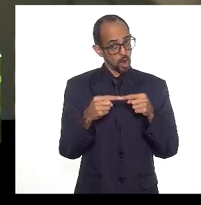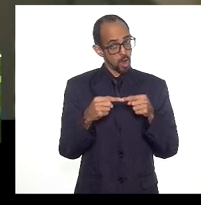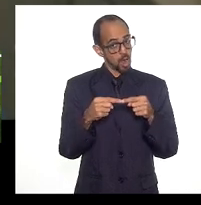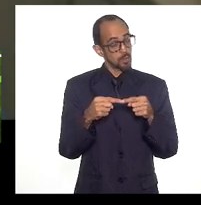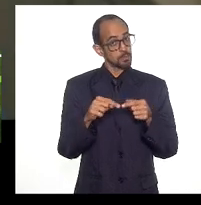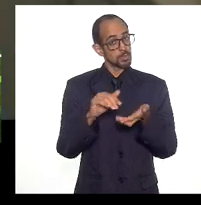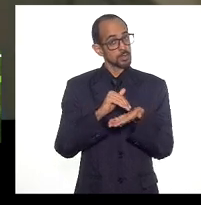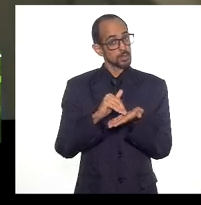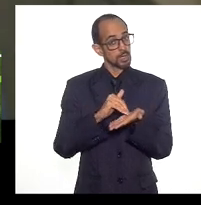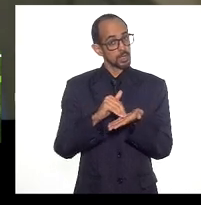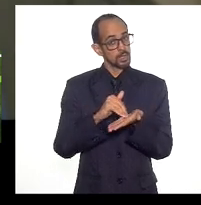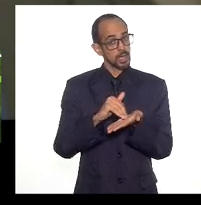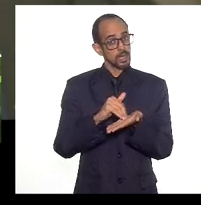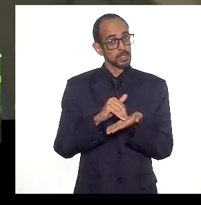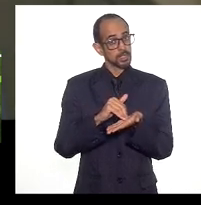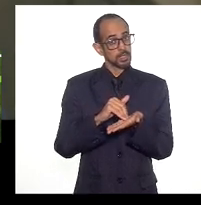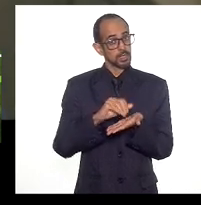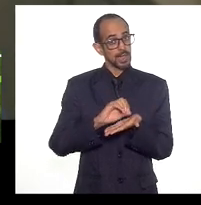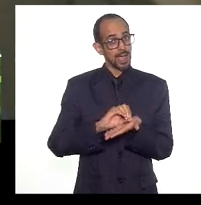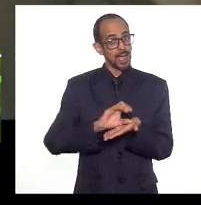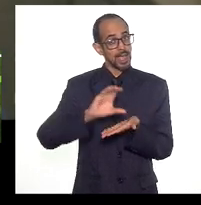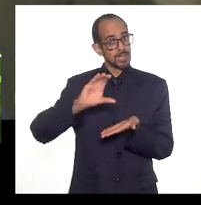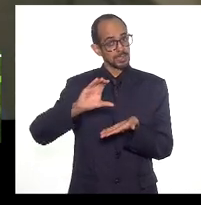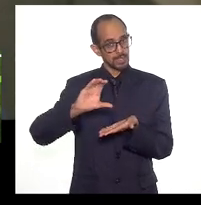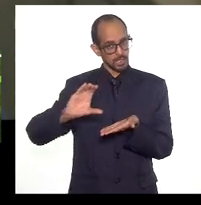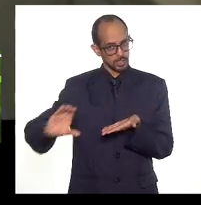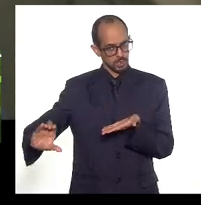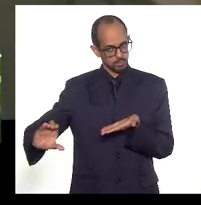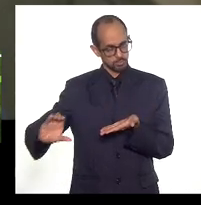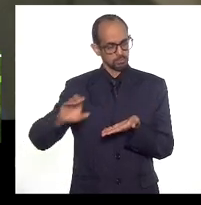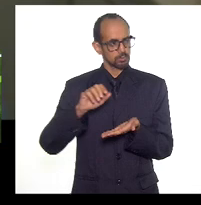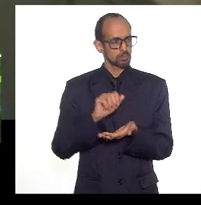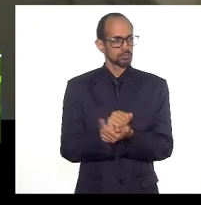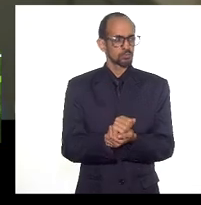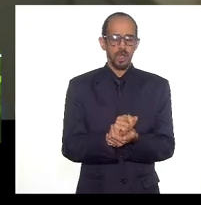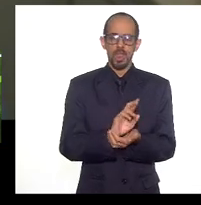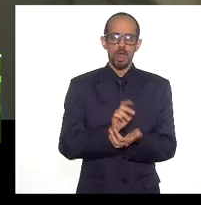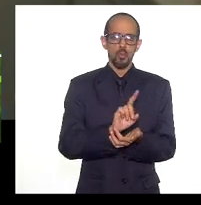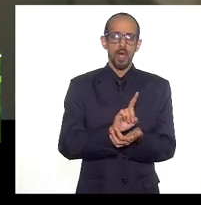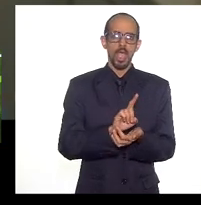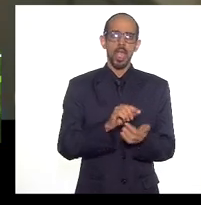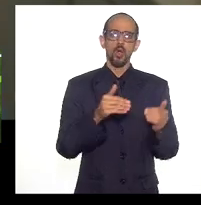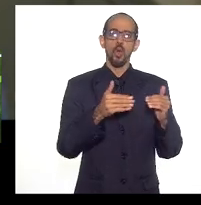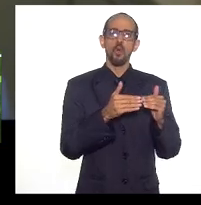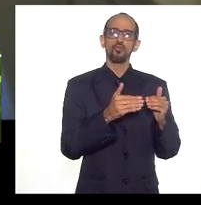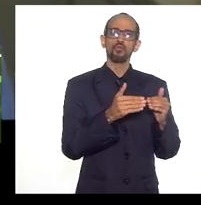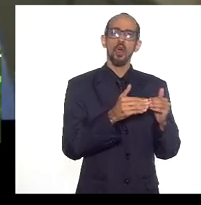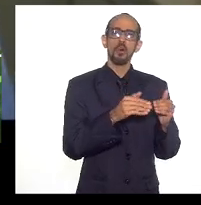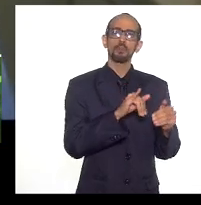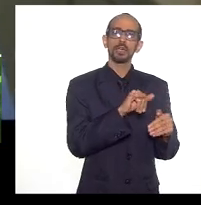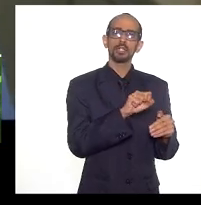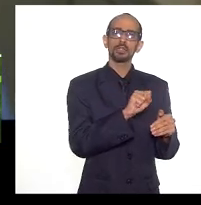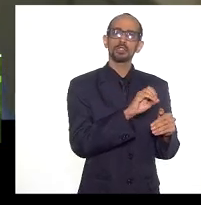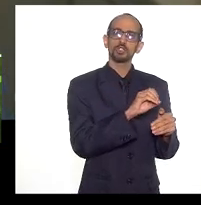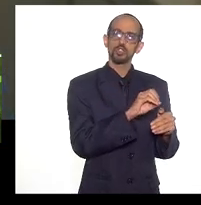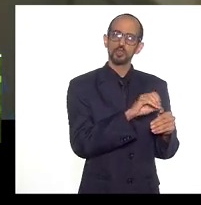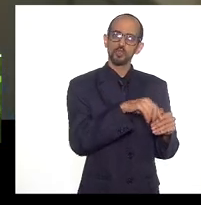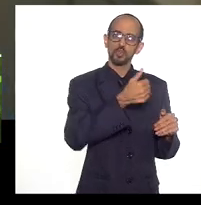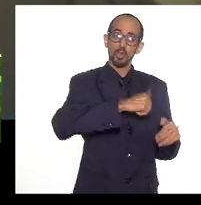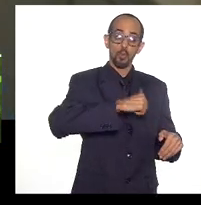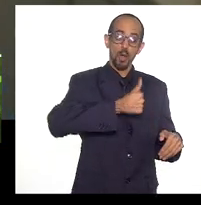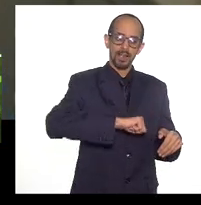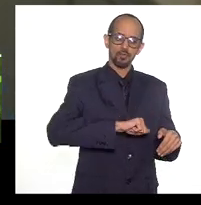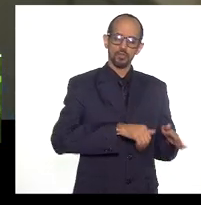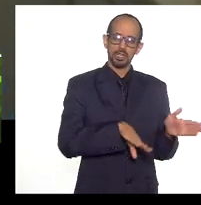Receita, e não segundo a ISO de qualificação da plataforma.